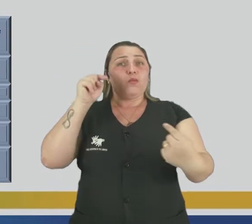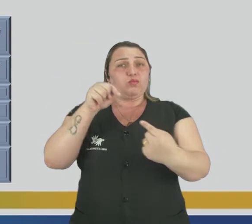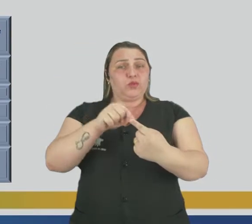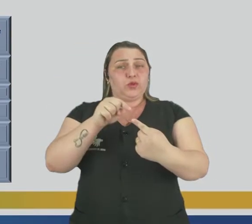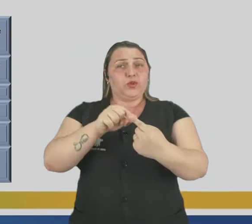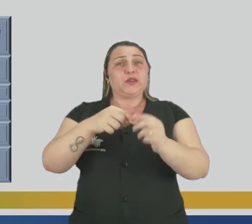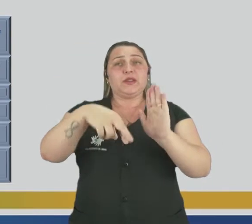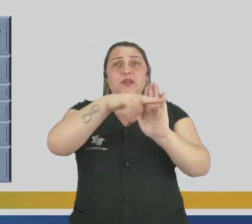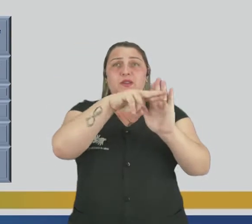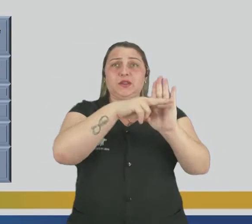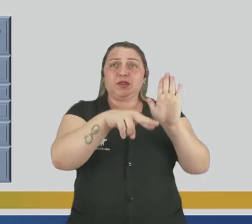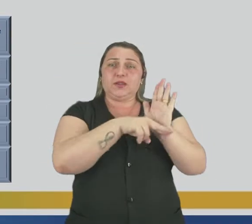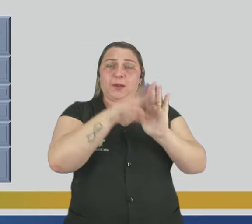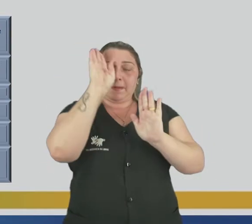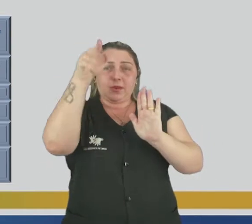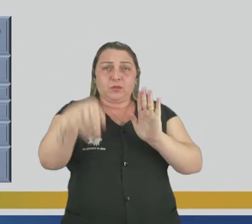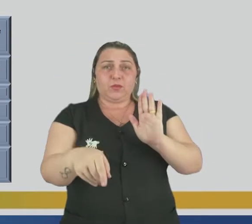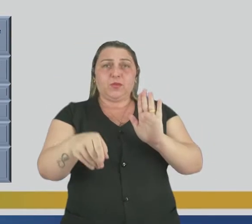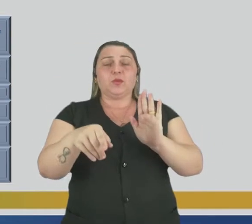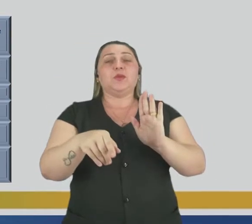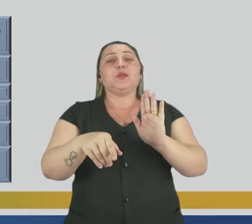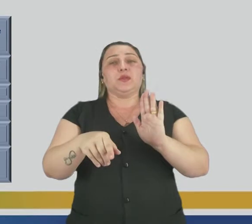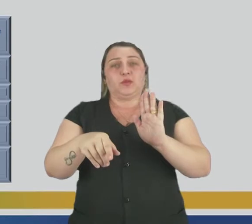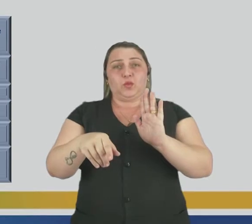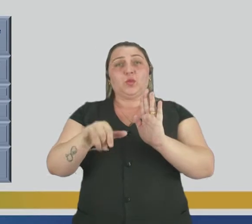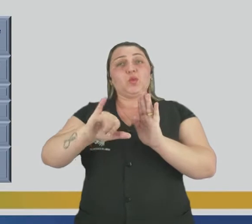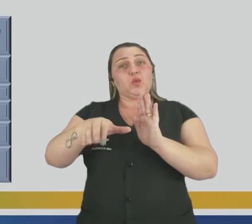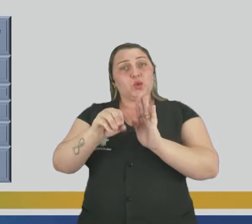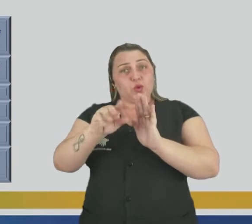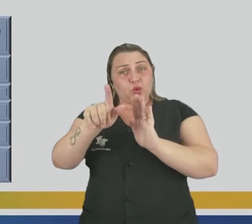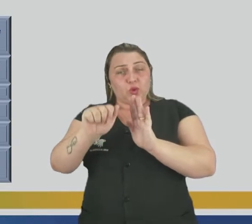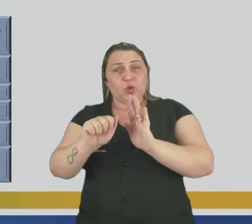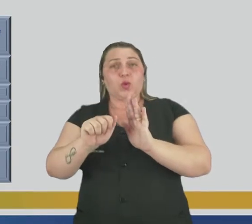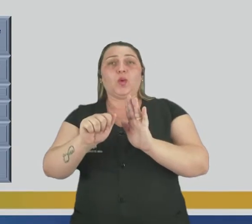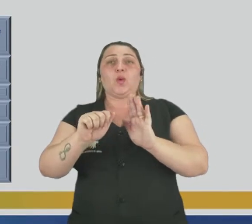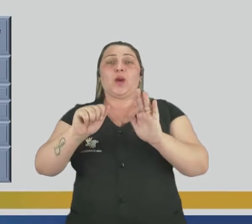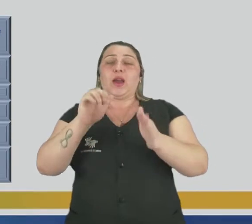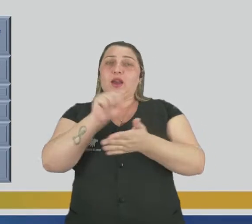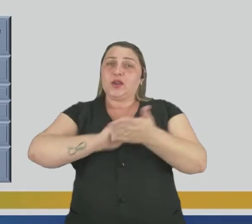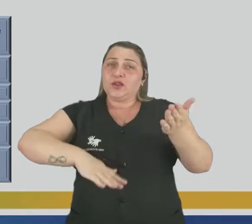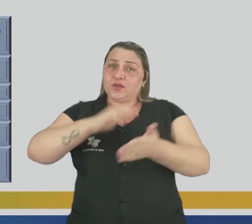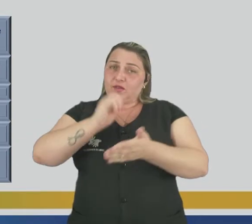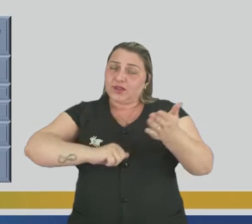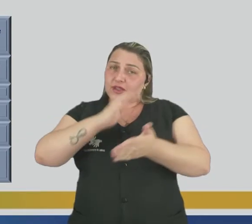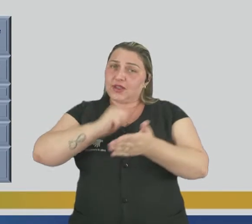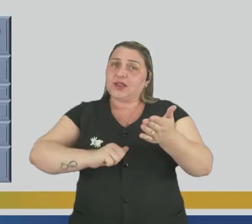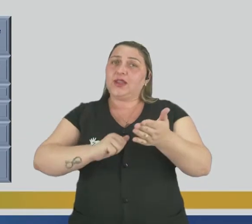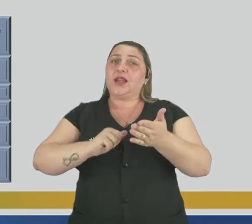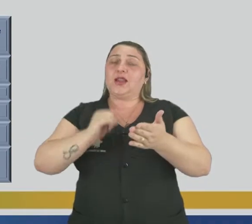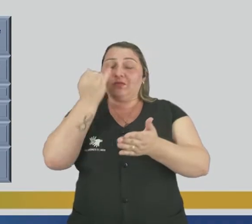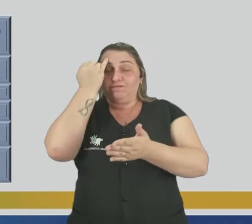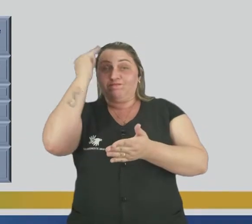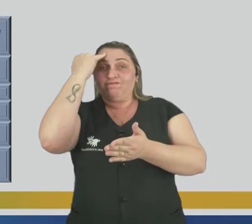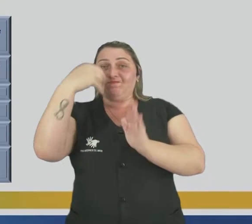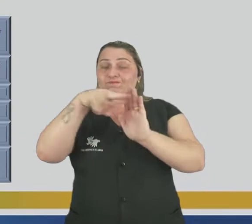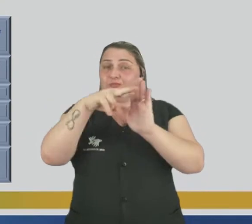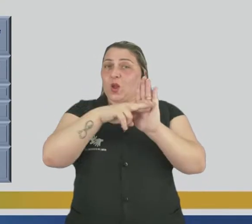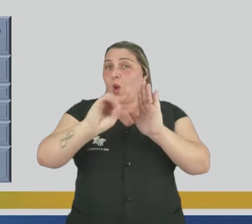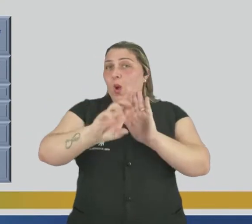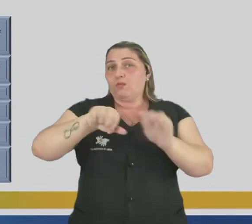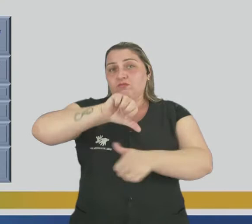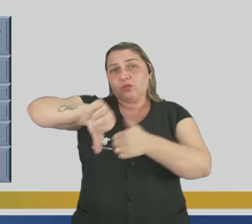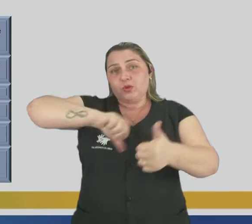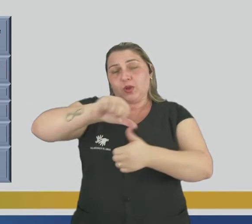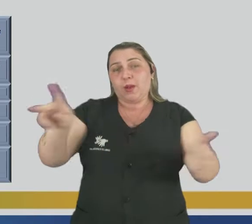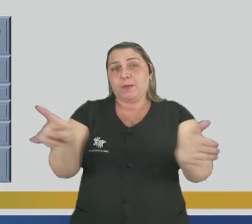objetivos e nas regras. O jogo é uma atividade recreativa e as suas regras podem ser criadas ou